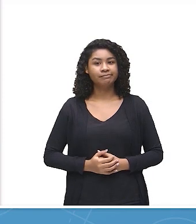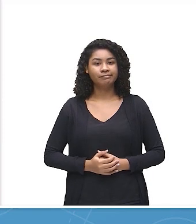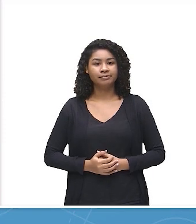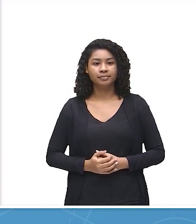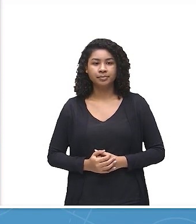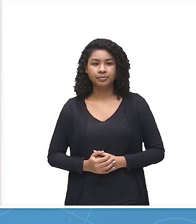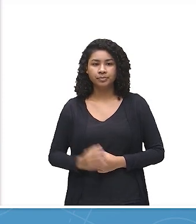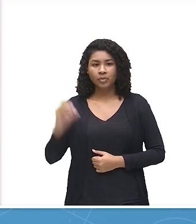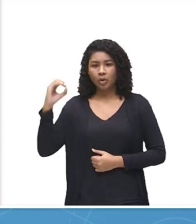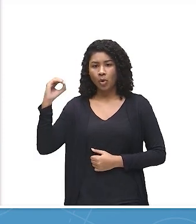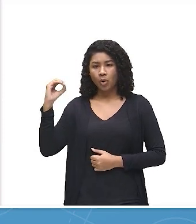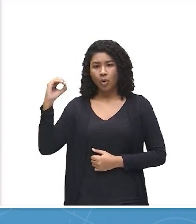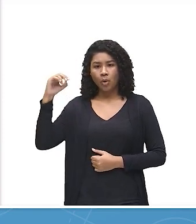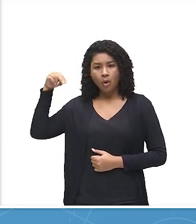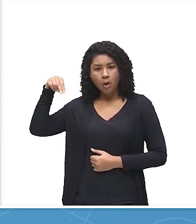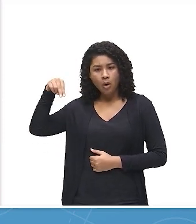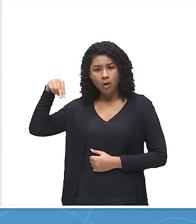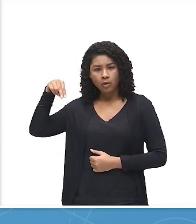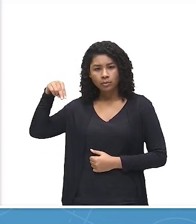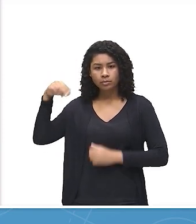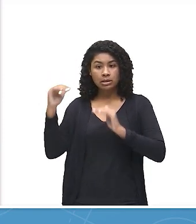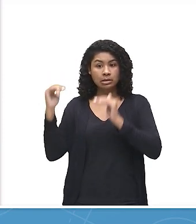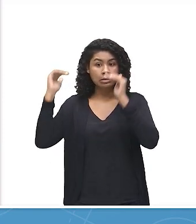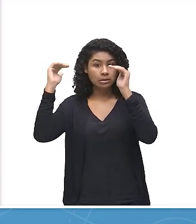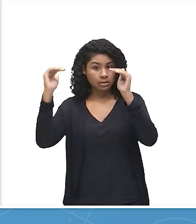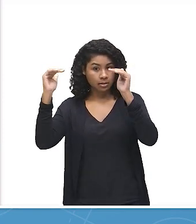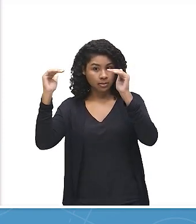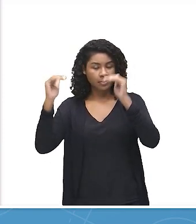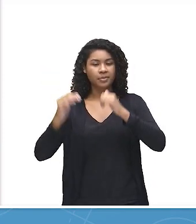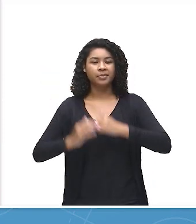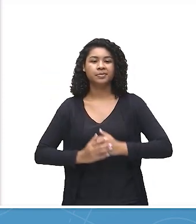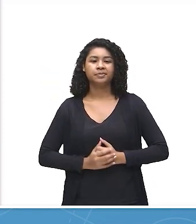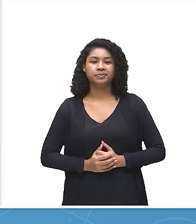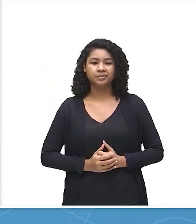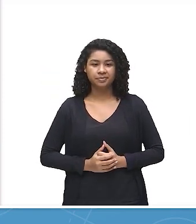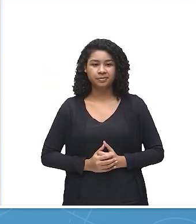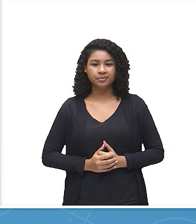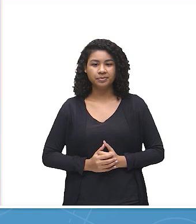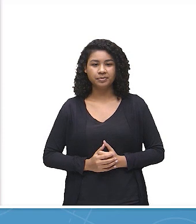Esta preposition significa dentro, tá?